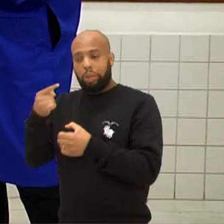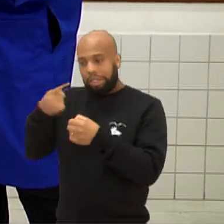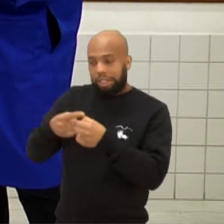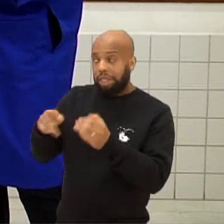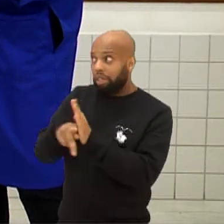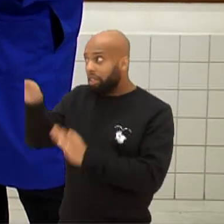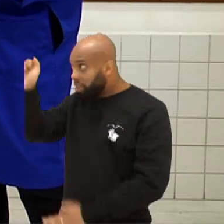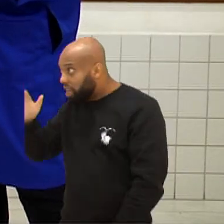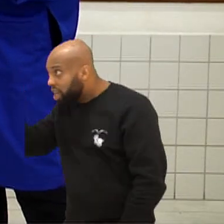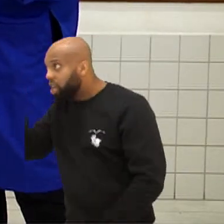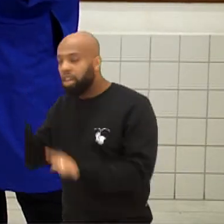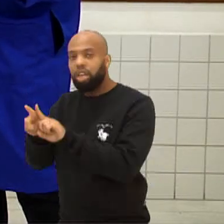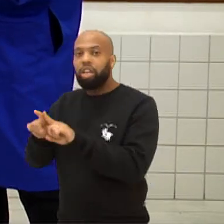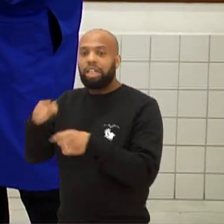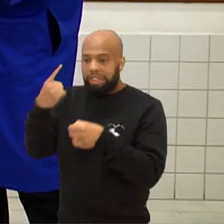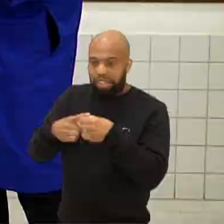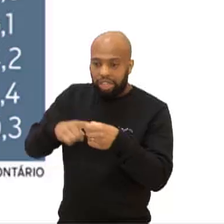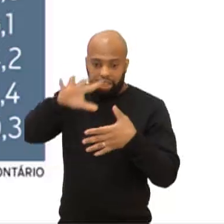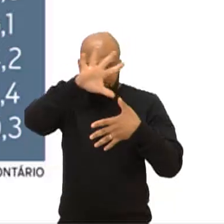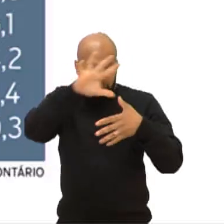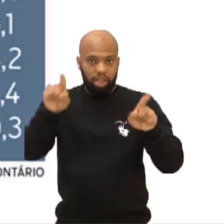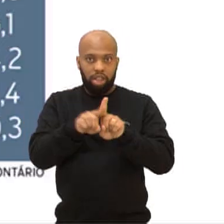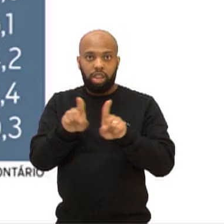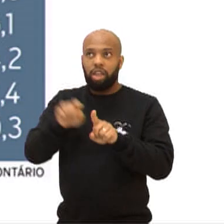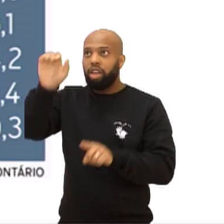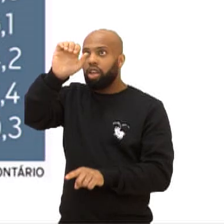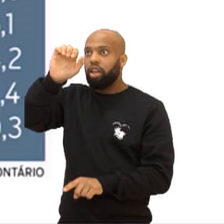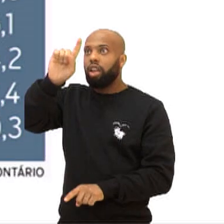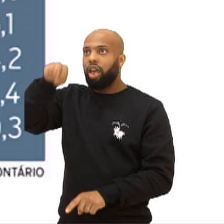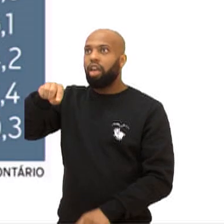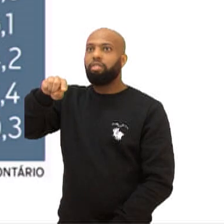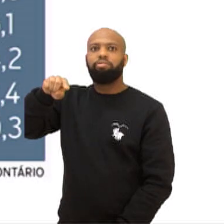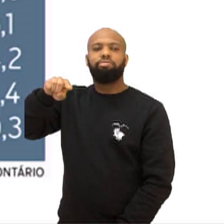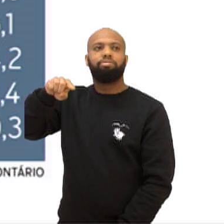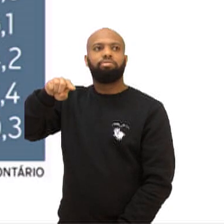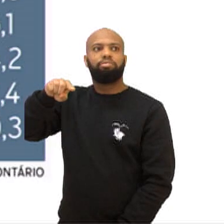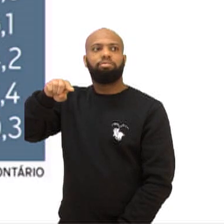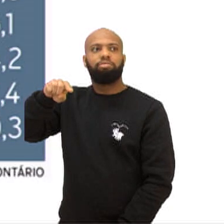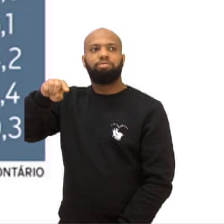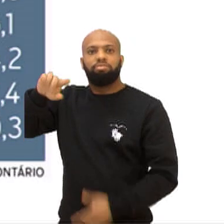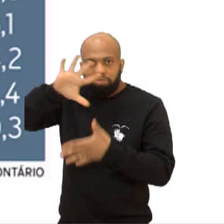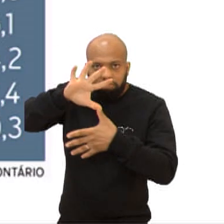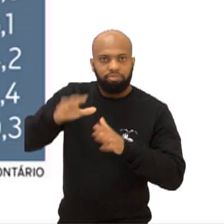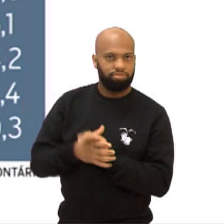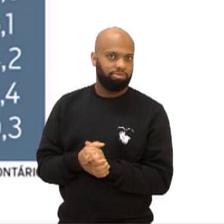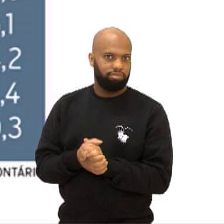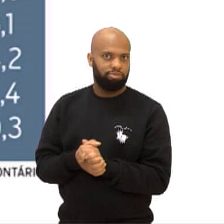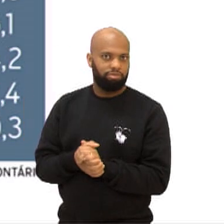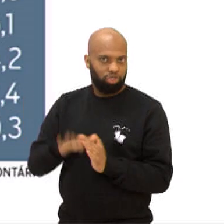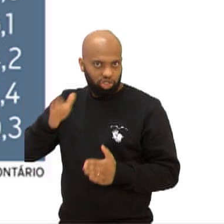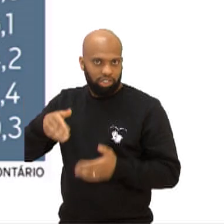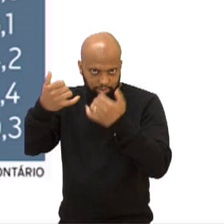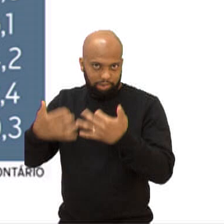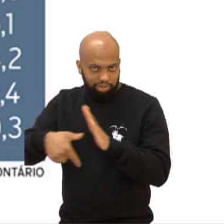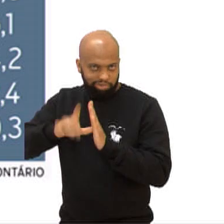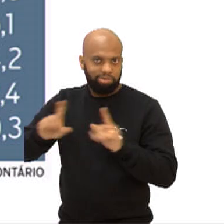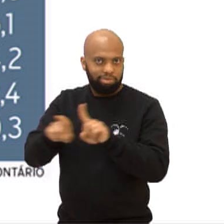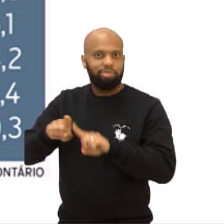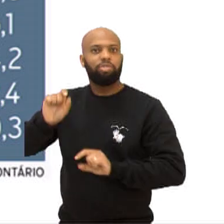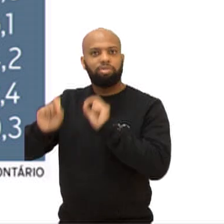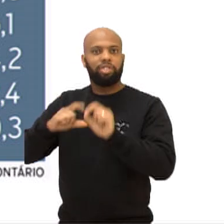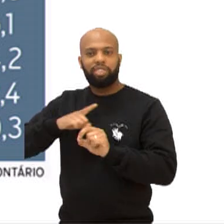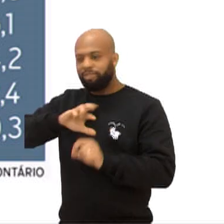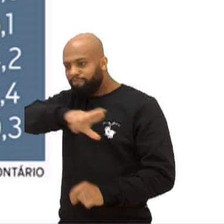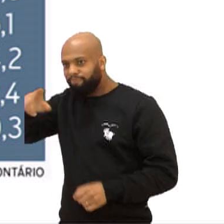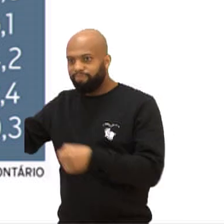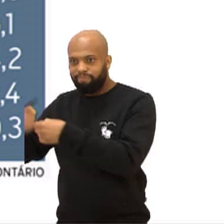asiáticas, cidade na América, na Ásia, Ásia, América. Então, nós temos uma concentração de cidades